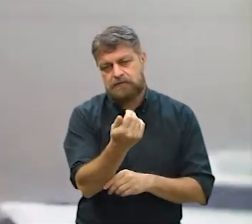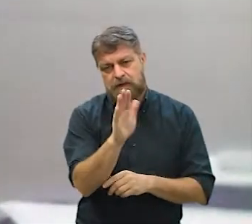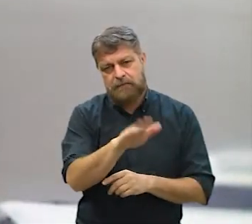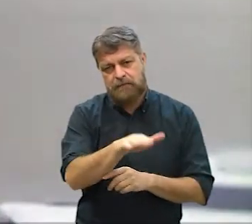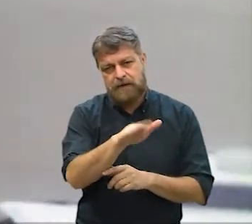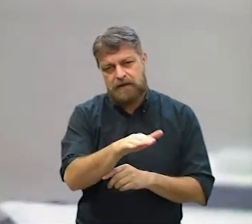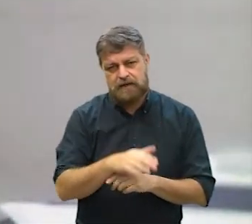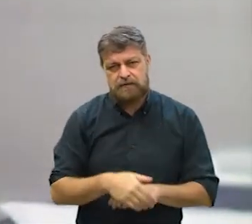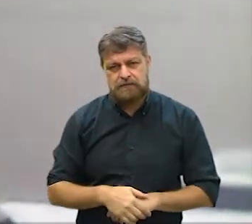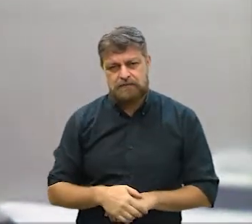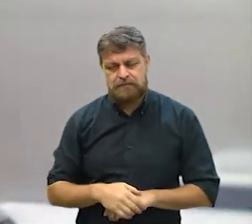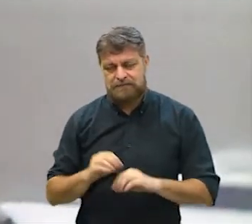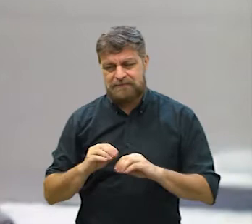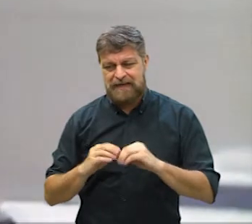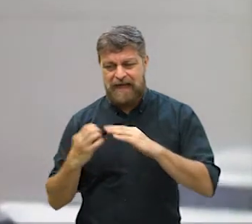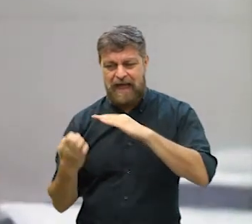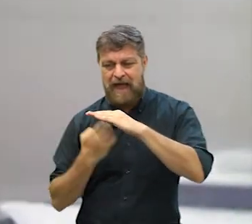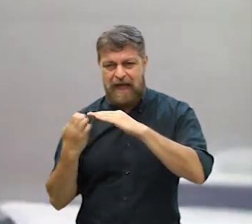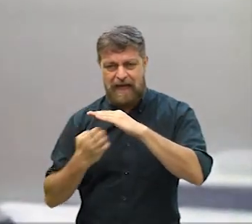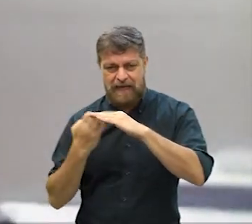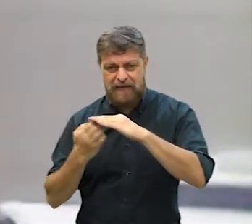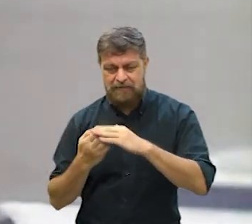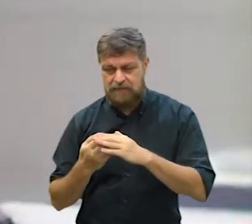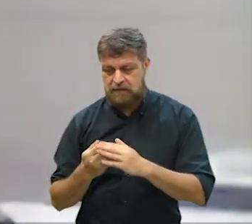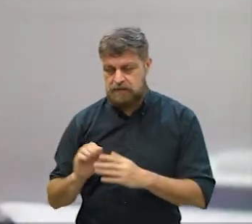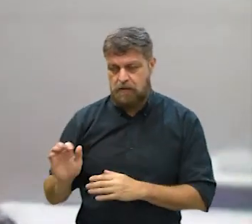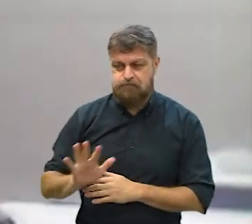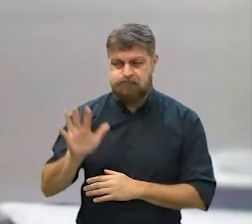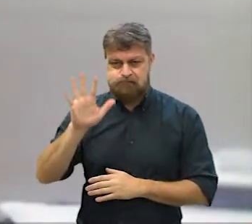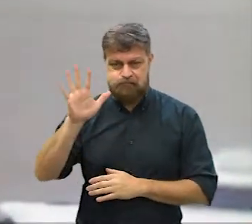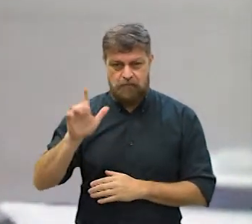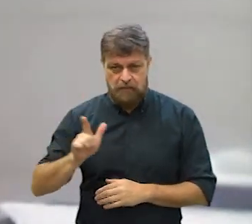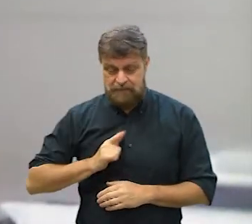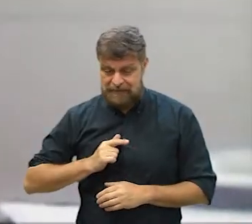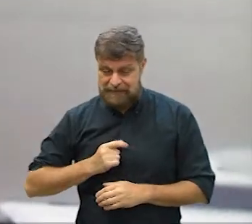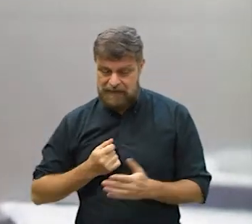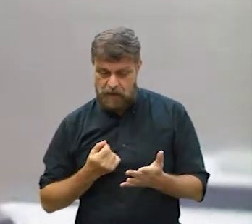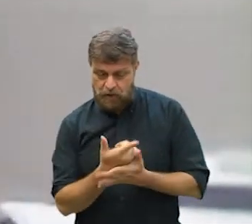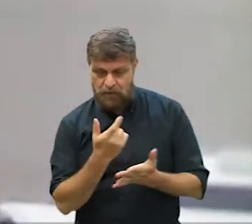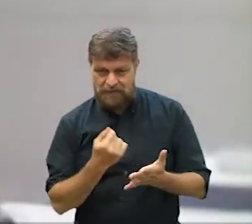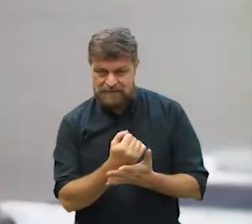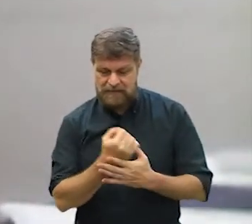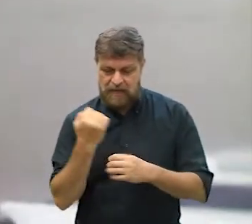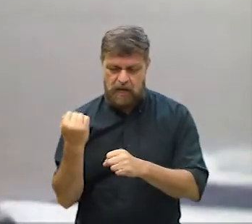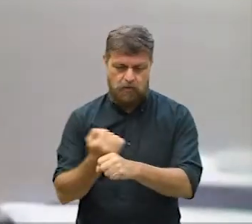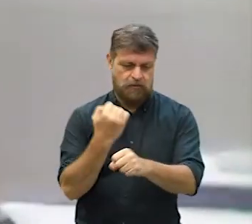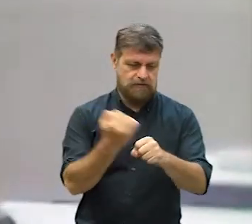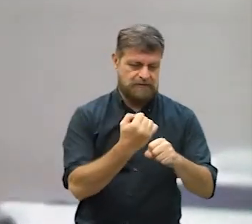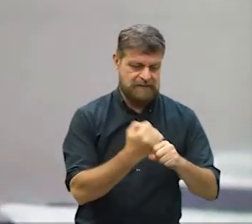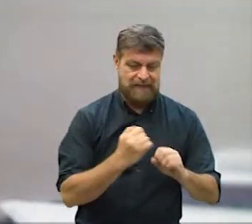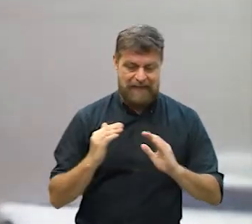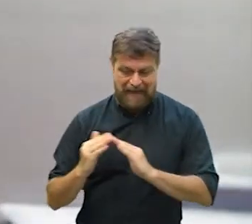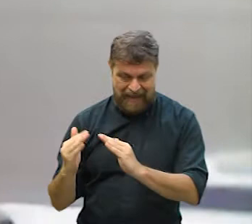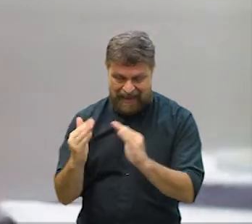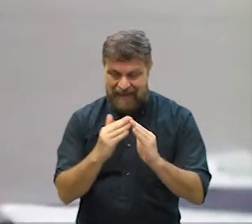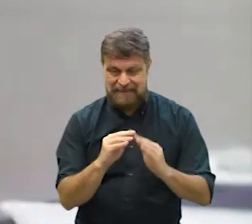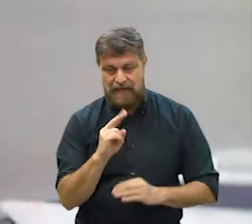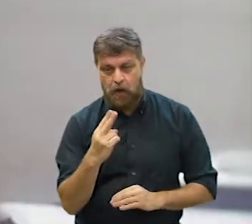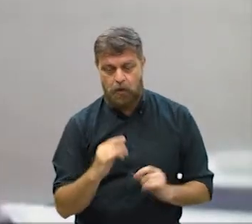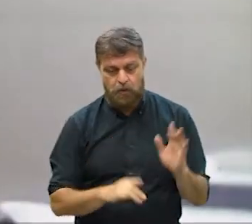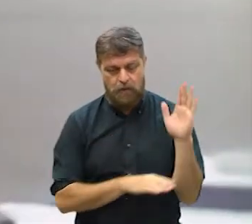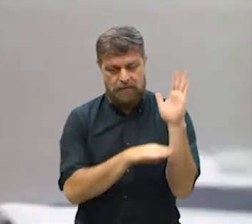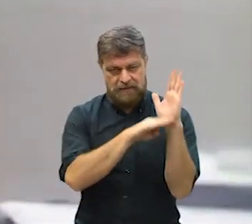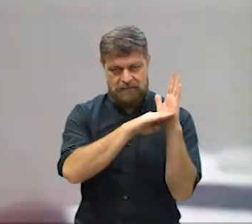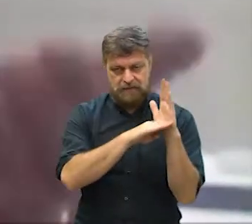as construtoras, elas não ganham muito com o terreno, elas ganham um pouco mais de empreendimentos, de casas e apartamentos. Então,